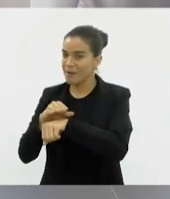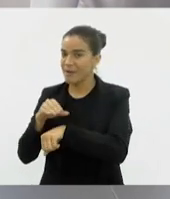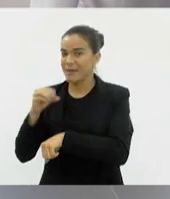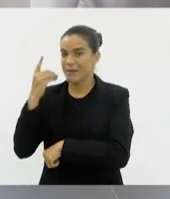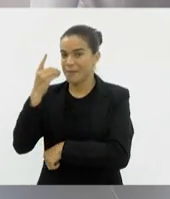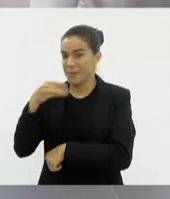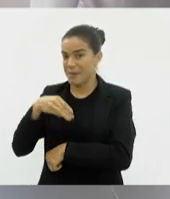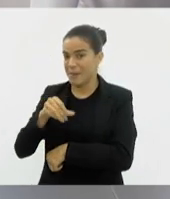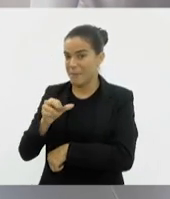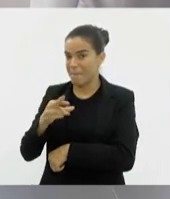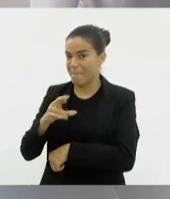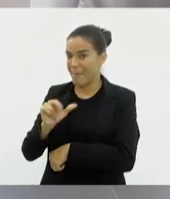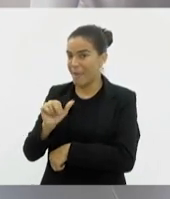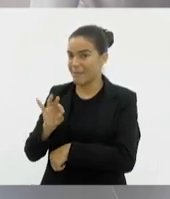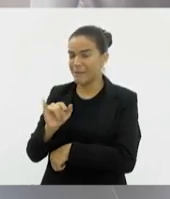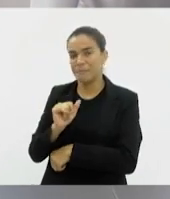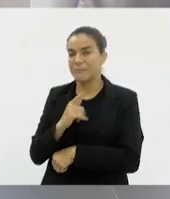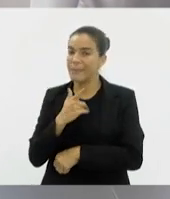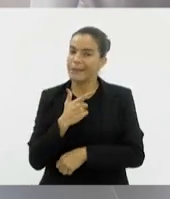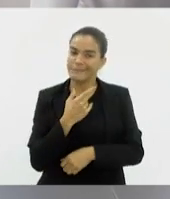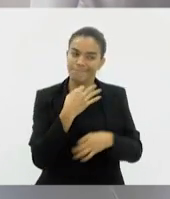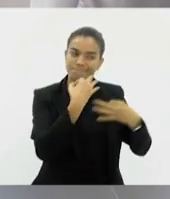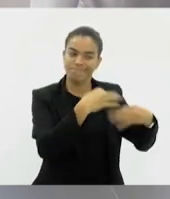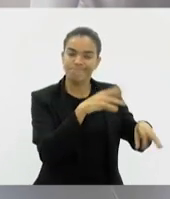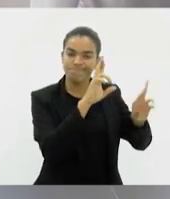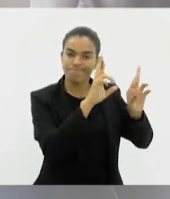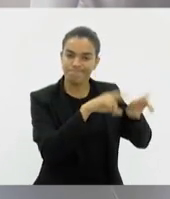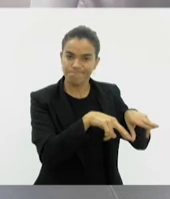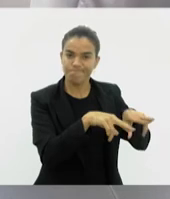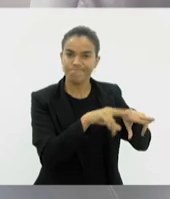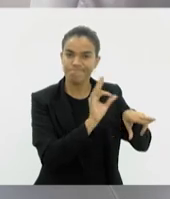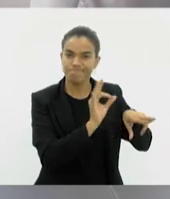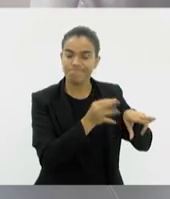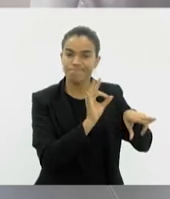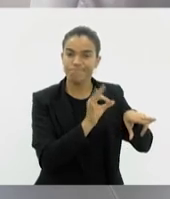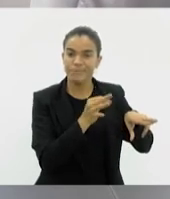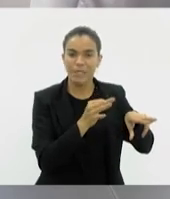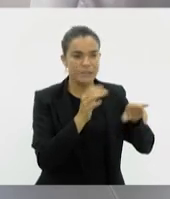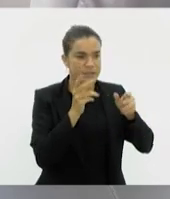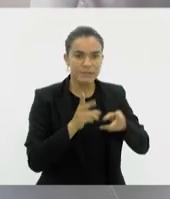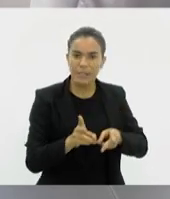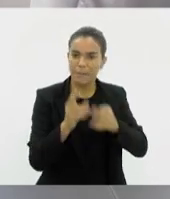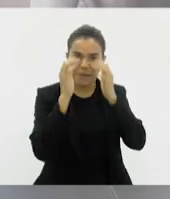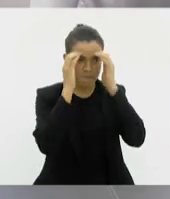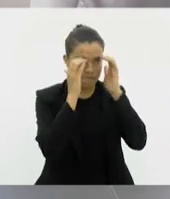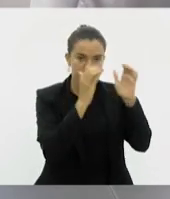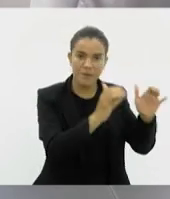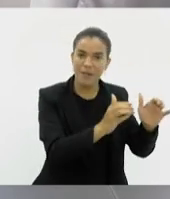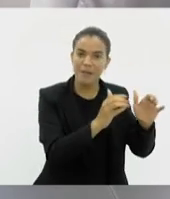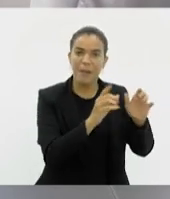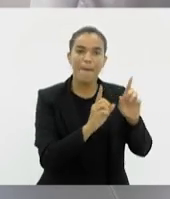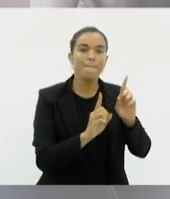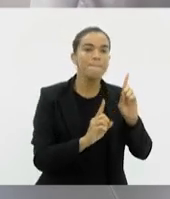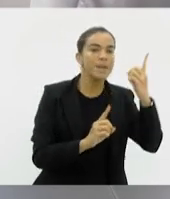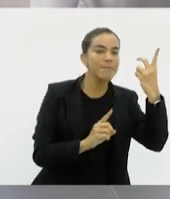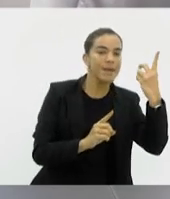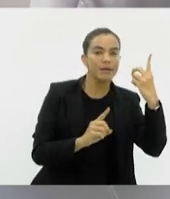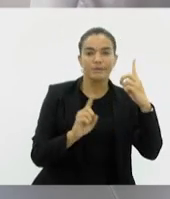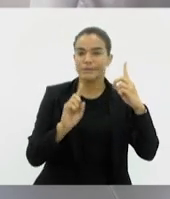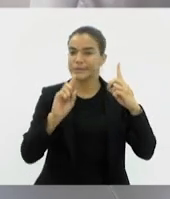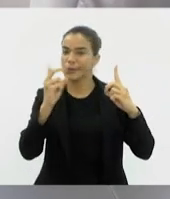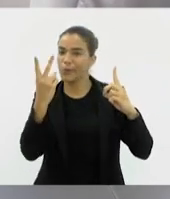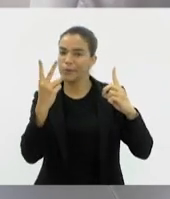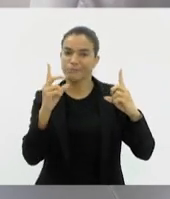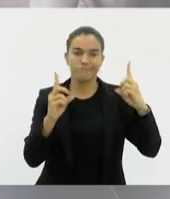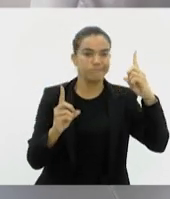Excelência também, mas me parece que assiste razão a Vossa Excelência. E a tendência aqui é sempre respeitar a iniciativa anterior, ainda que seja de outra legislatura,